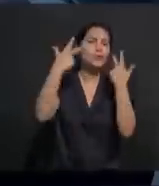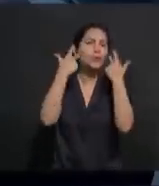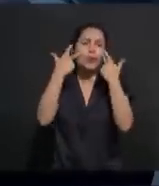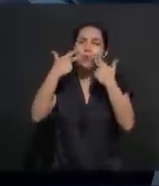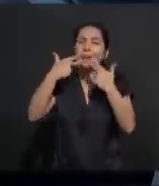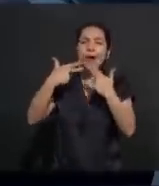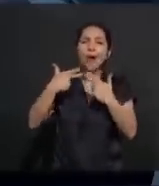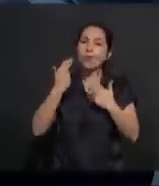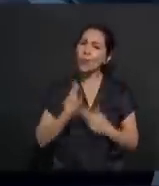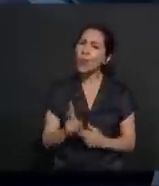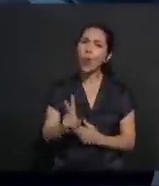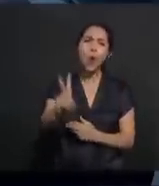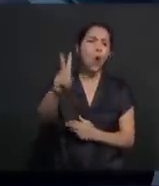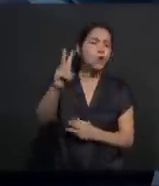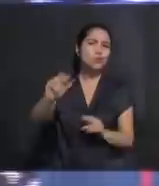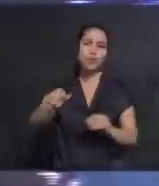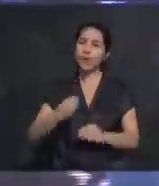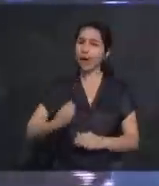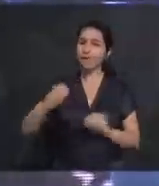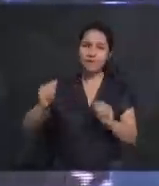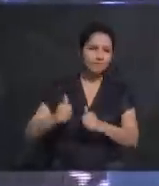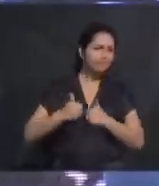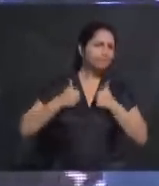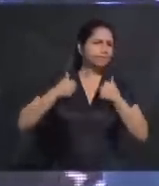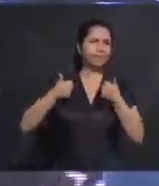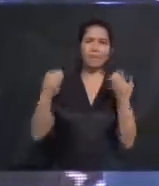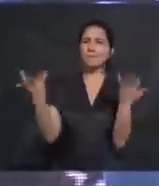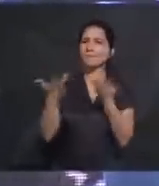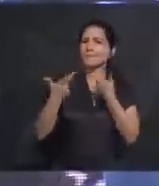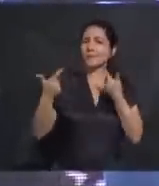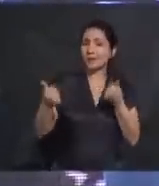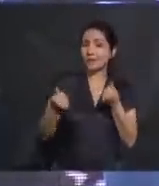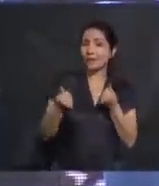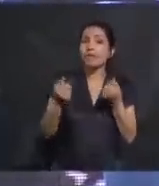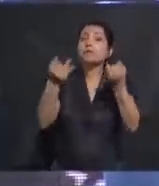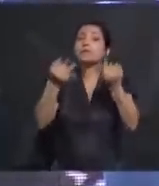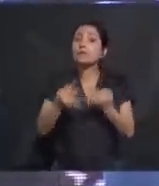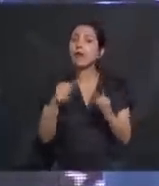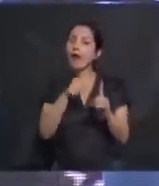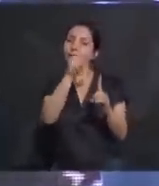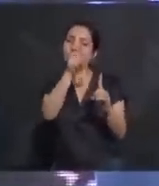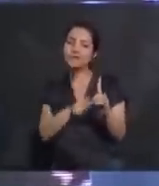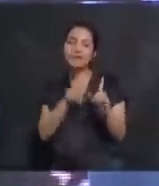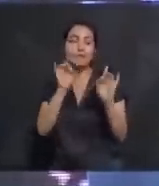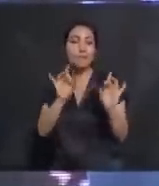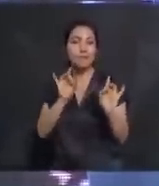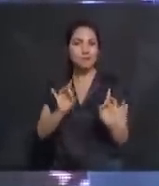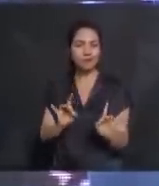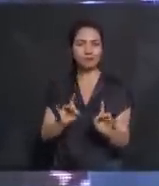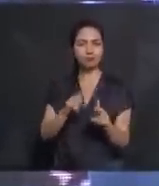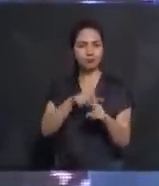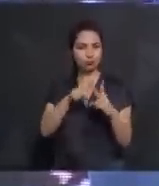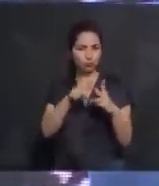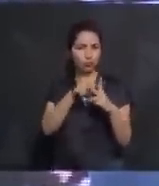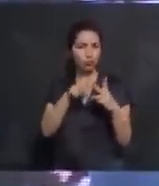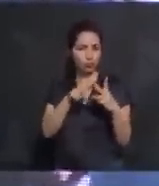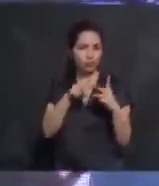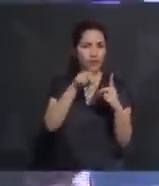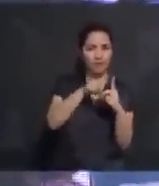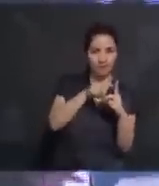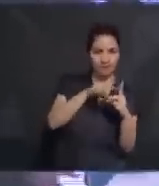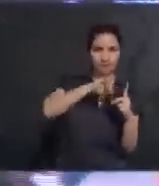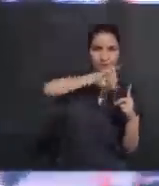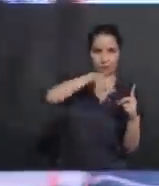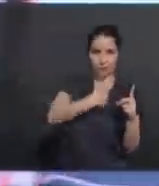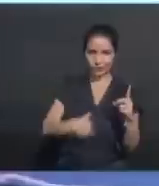vida extraordinária. Eu quero falar um pouco sobre esse personagem que é único. Na verdade, só tem dois na Bíblia: ele e